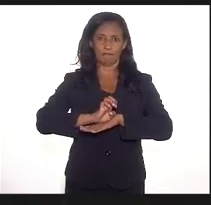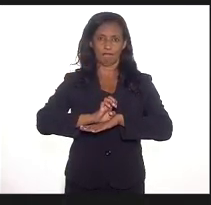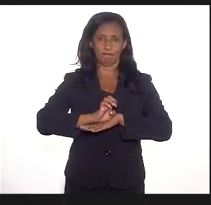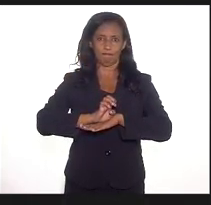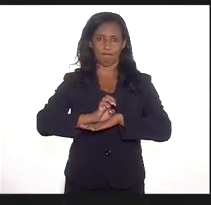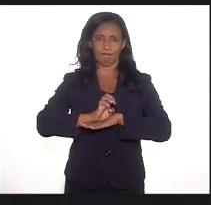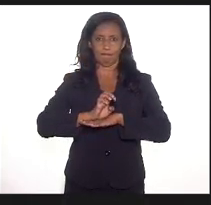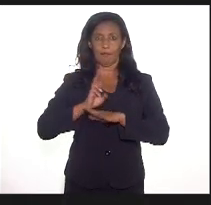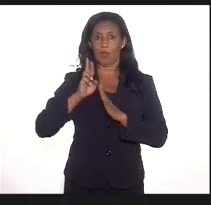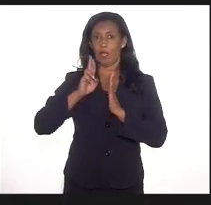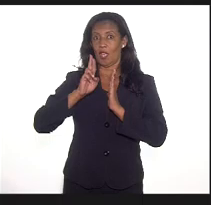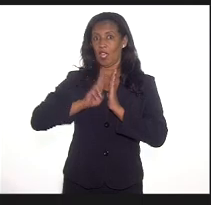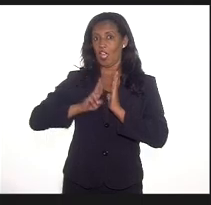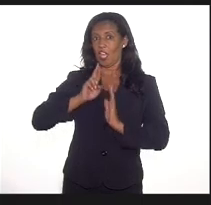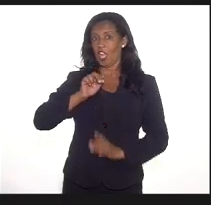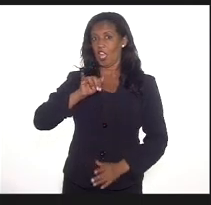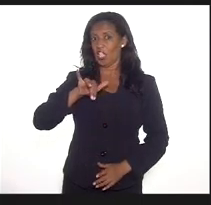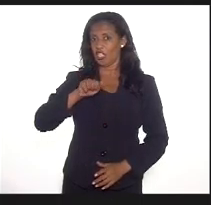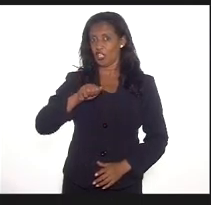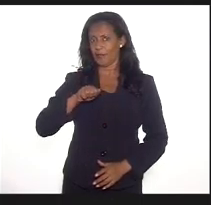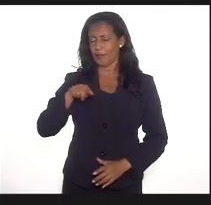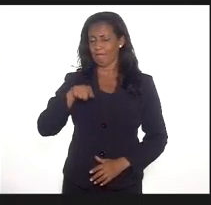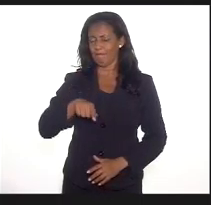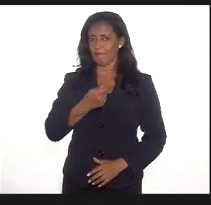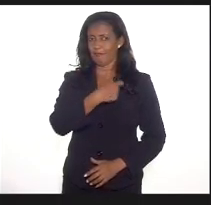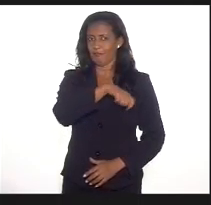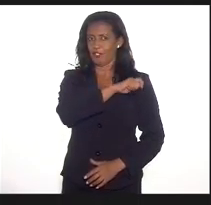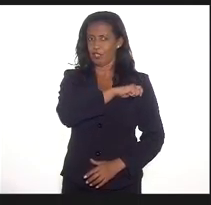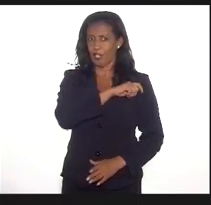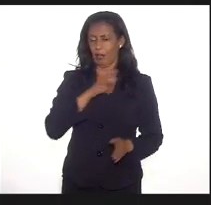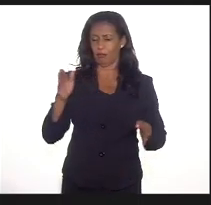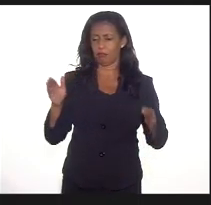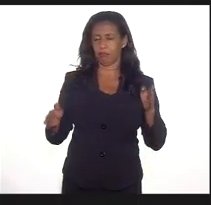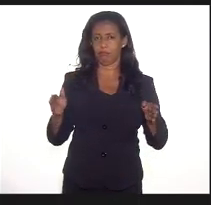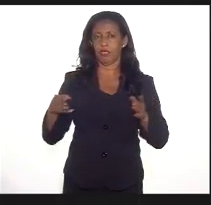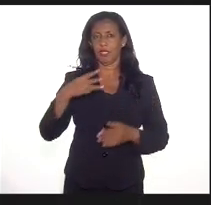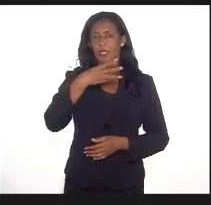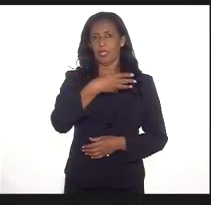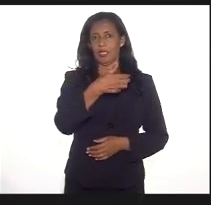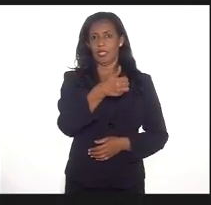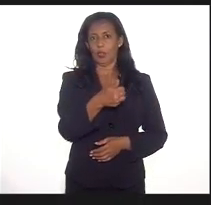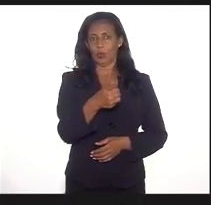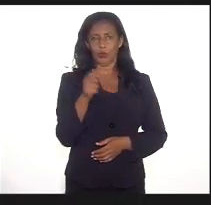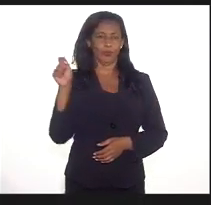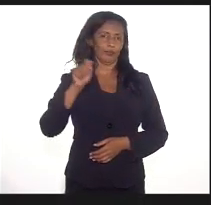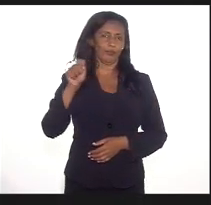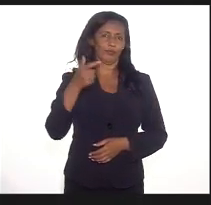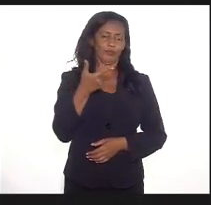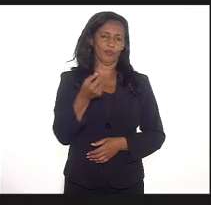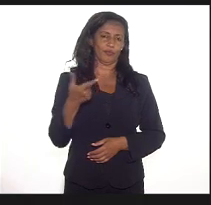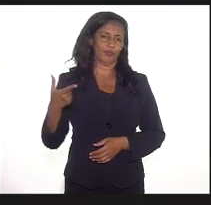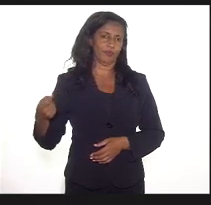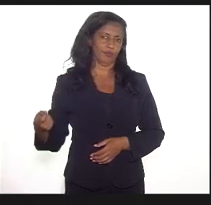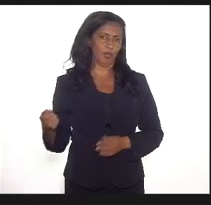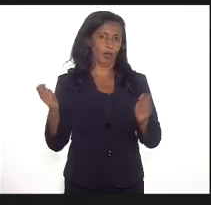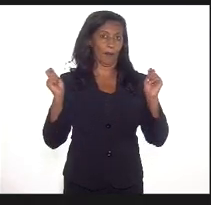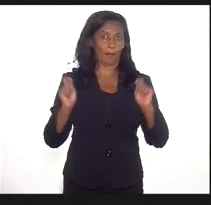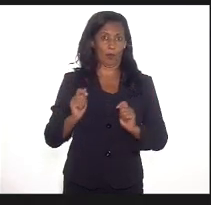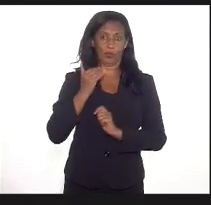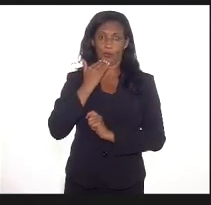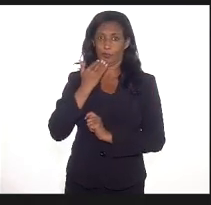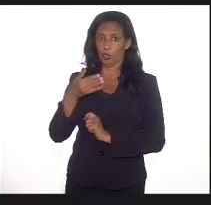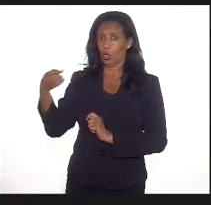regime de recuperação fiscal vigente, em 31 de agosto de 2020, poderá